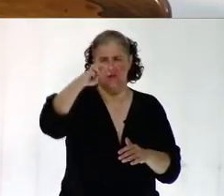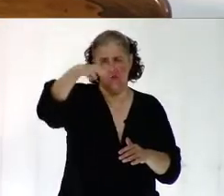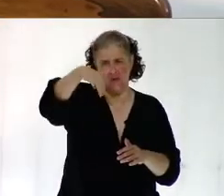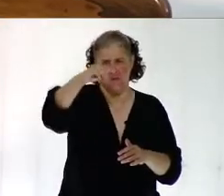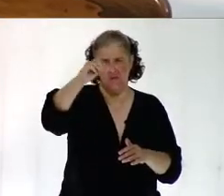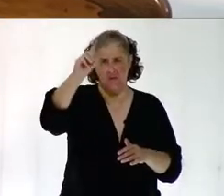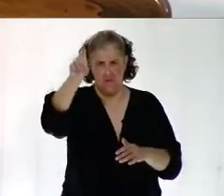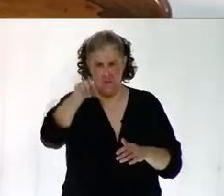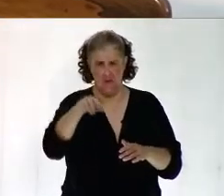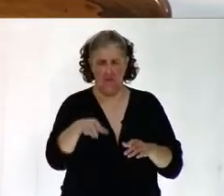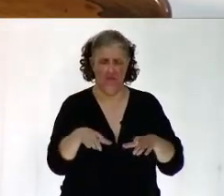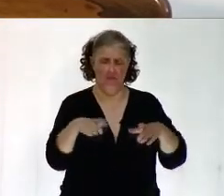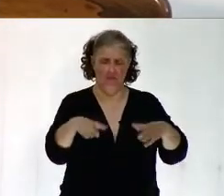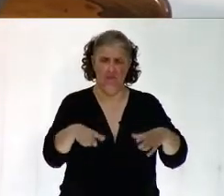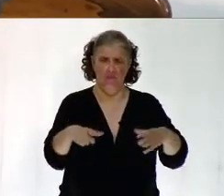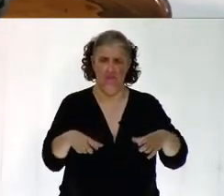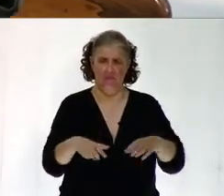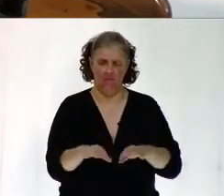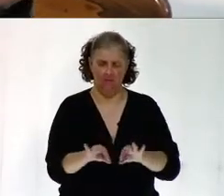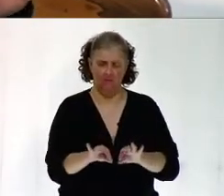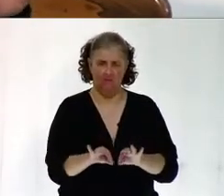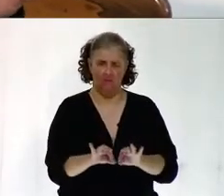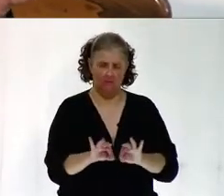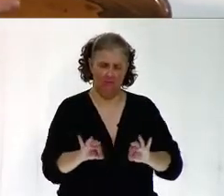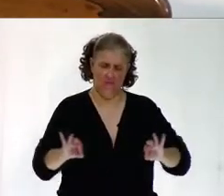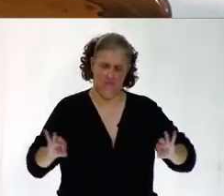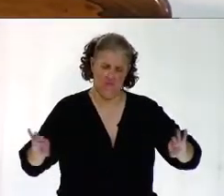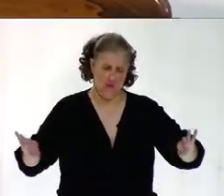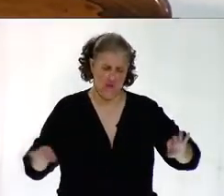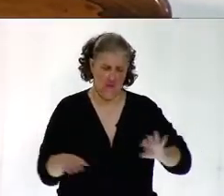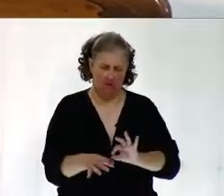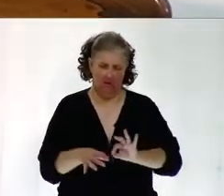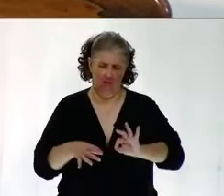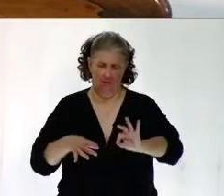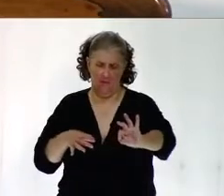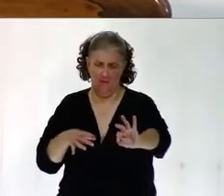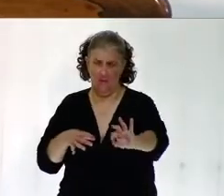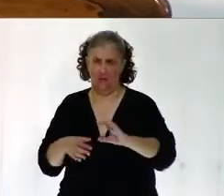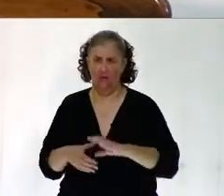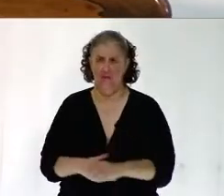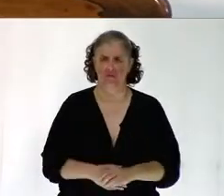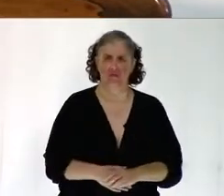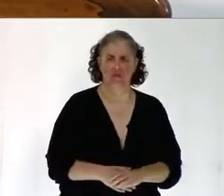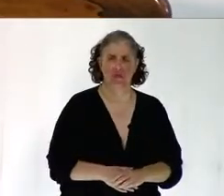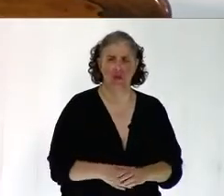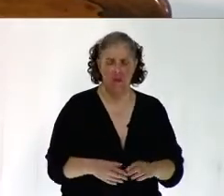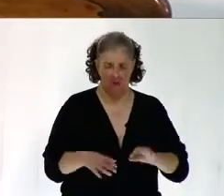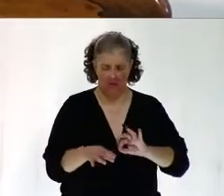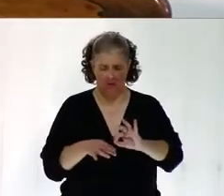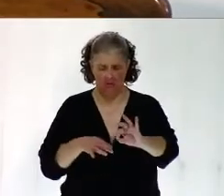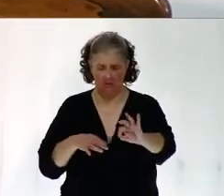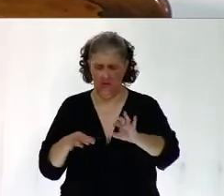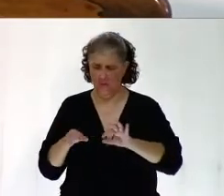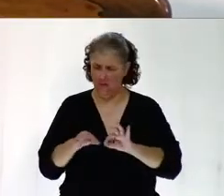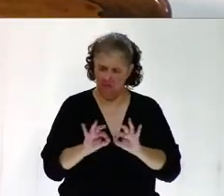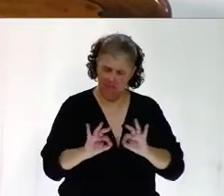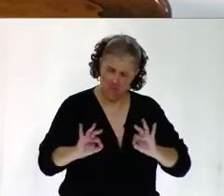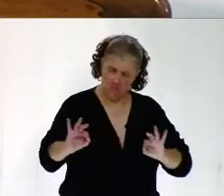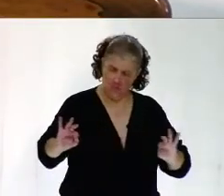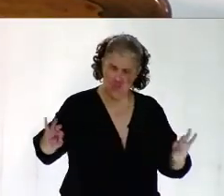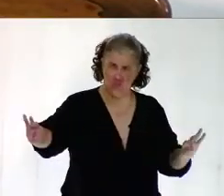25 km por 52 km é talvez eu eu não